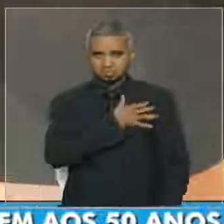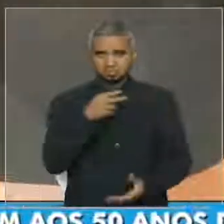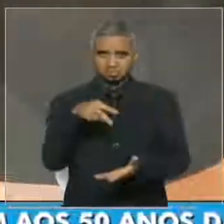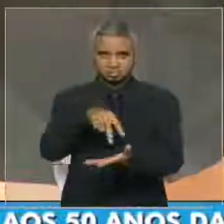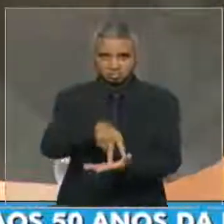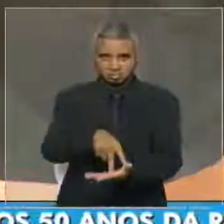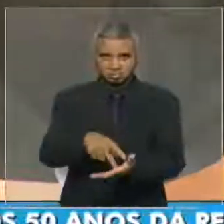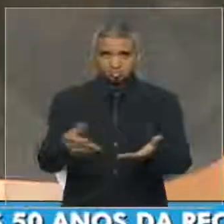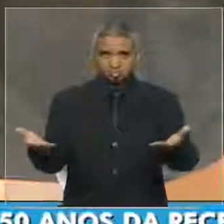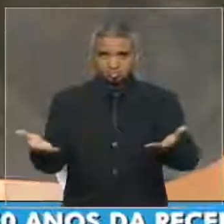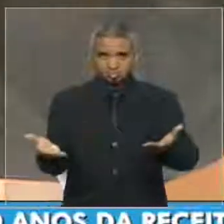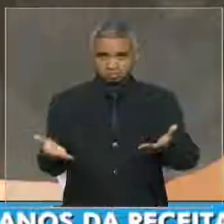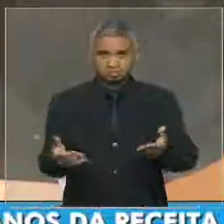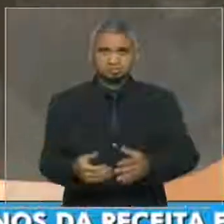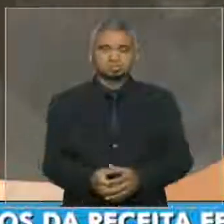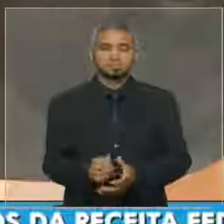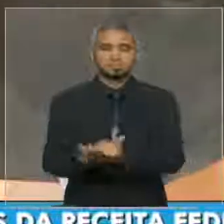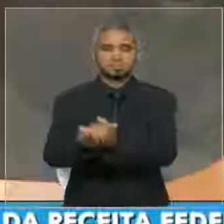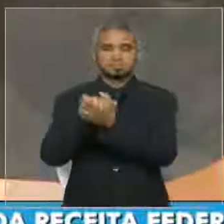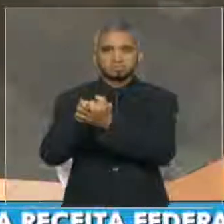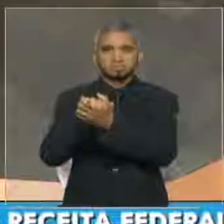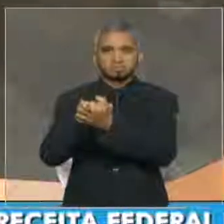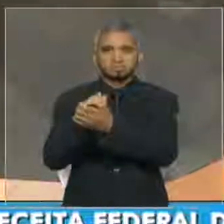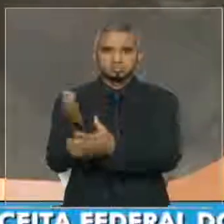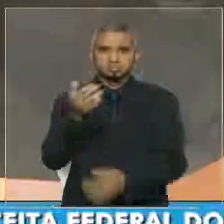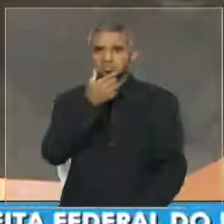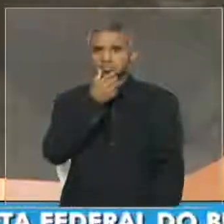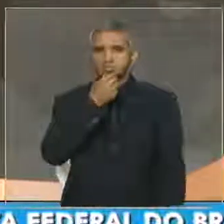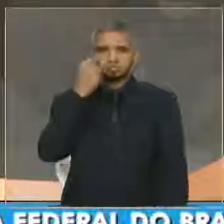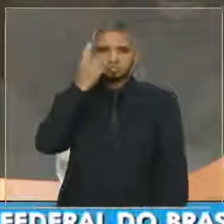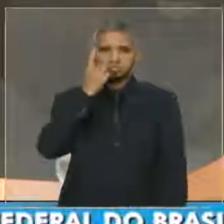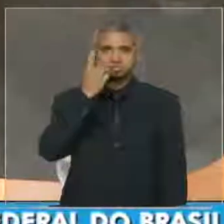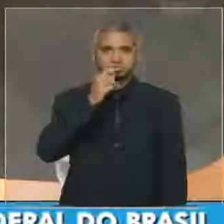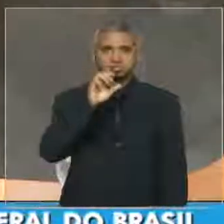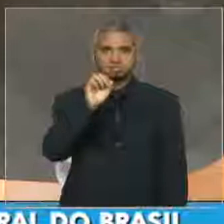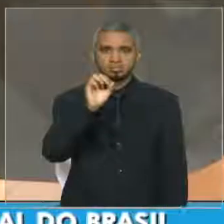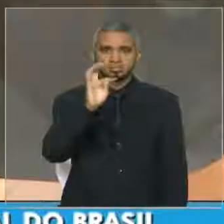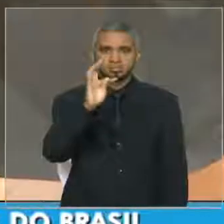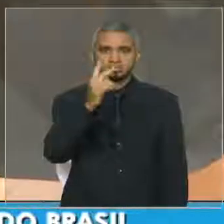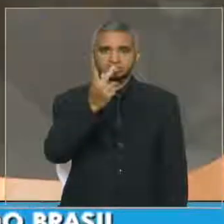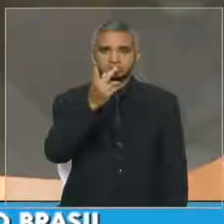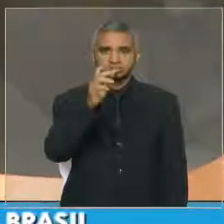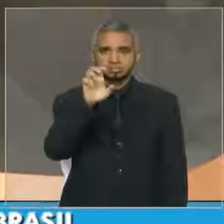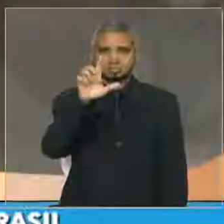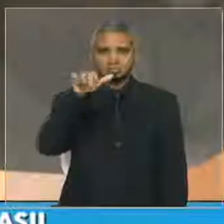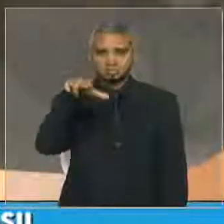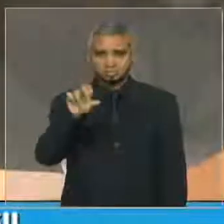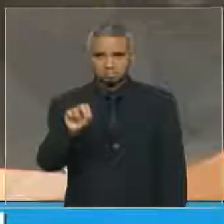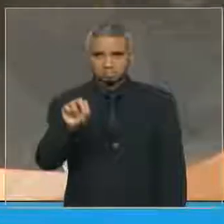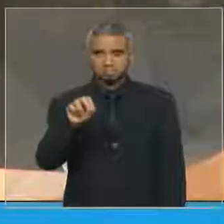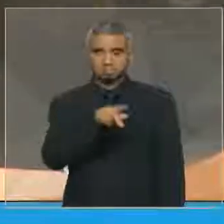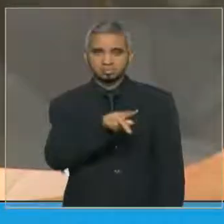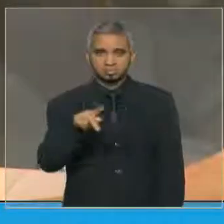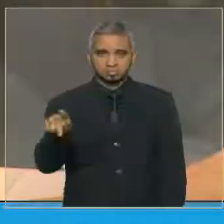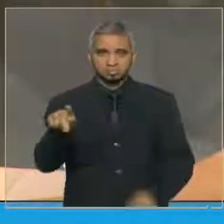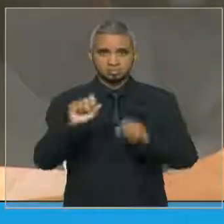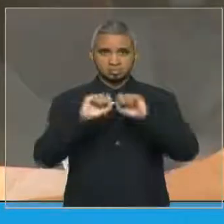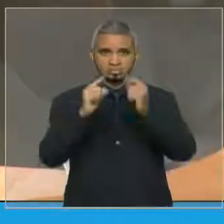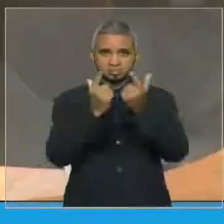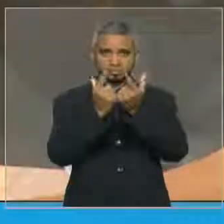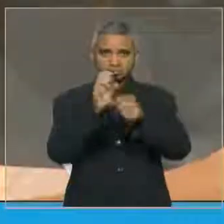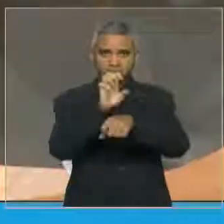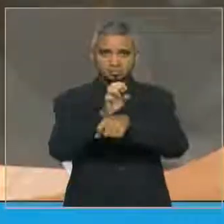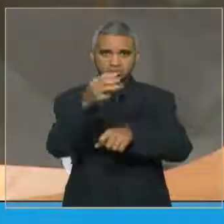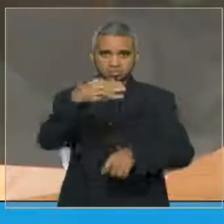saudando o excelentíssimo senhor deputado Otelino Neto, presidente da Assembleia Legislativa